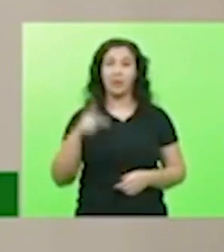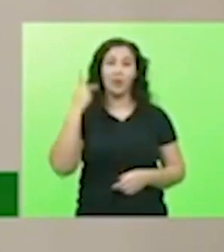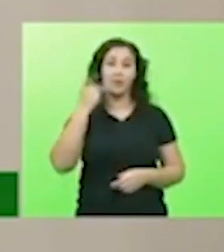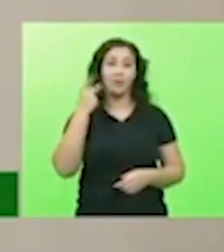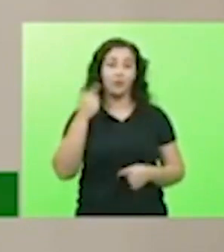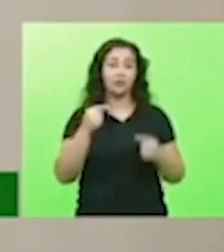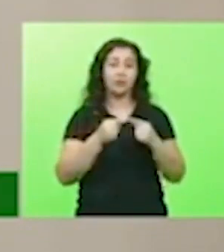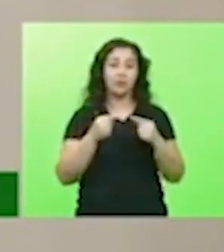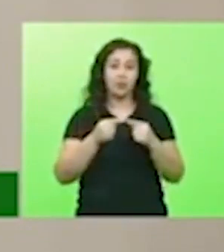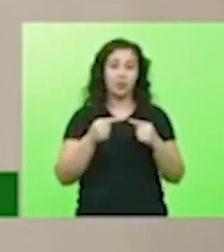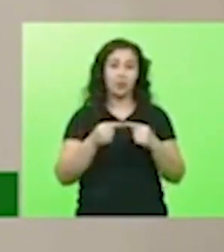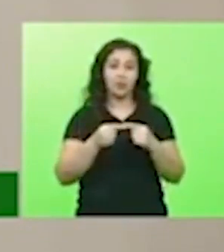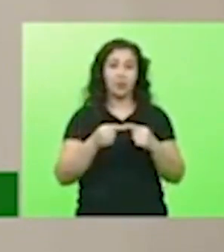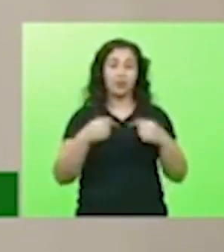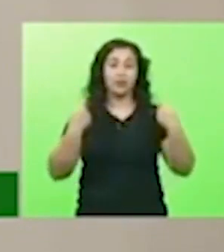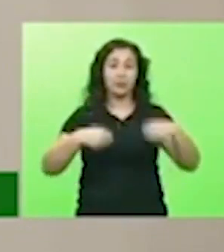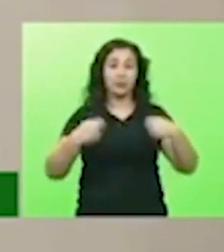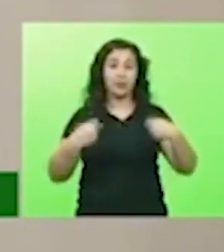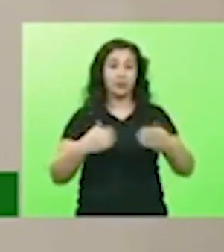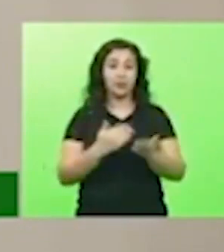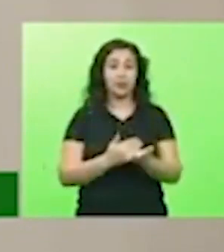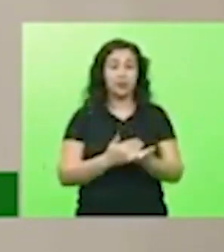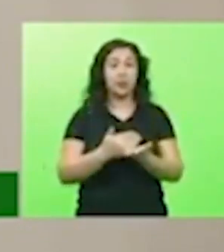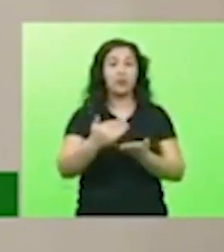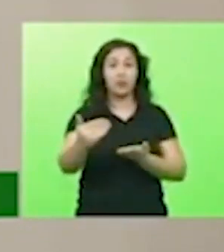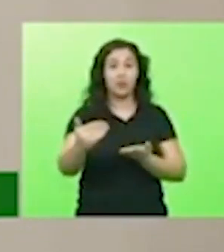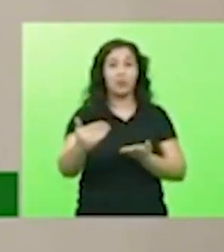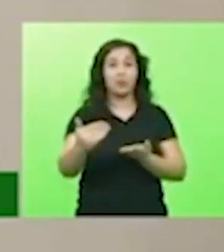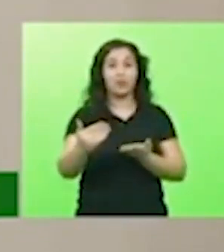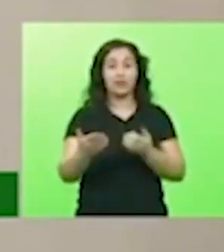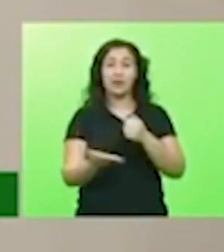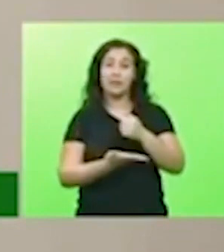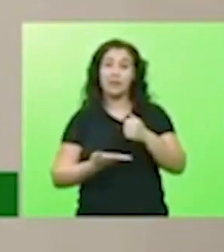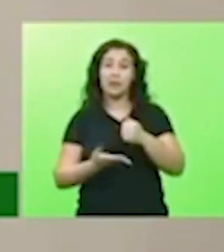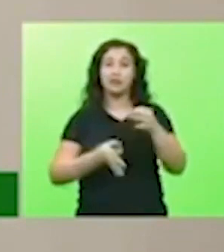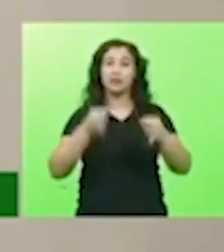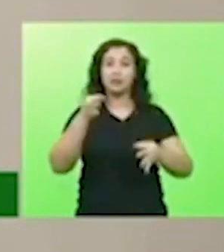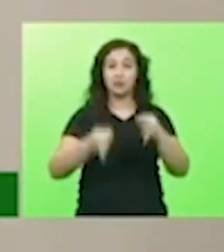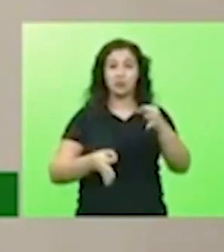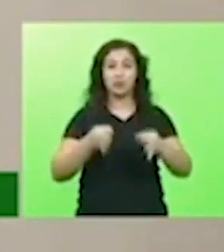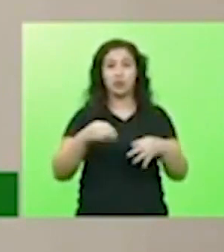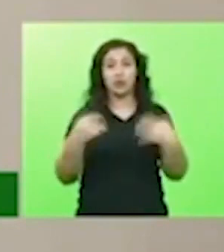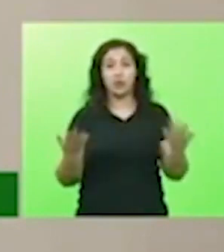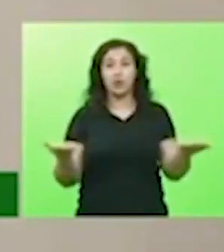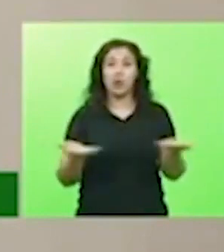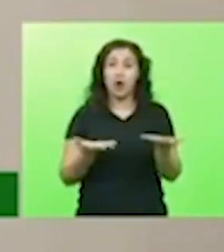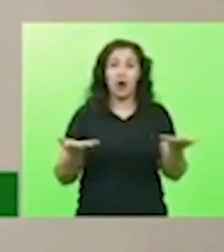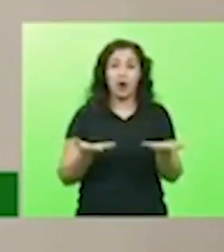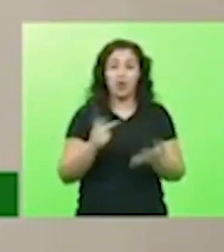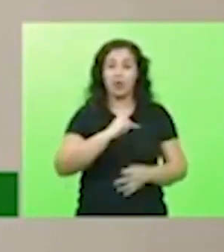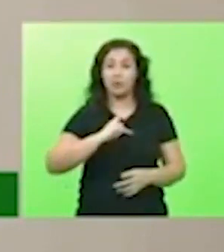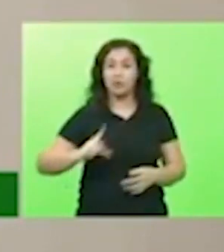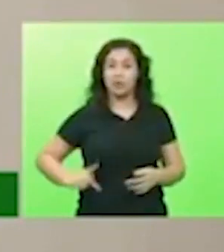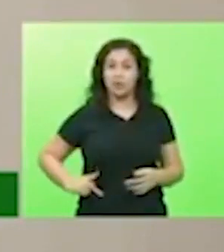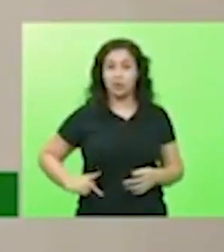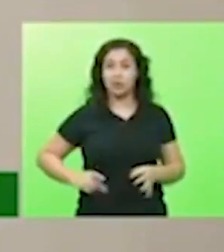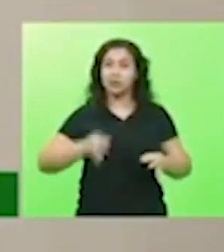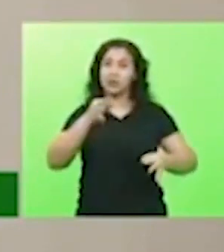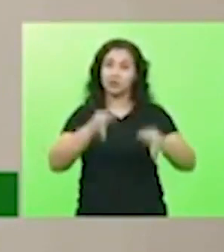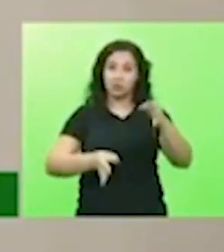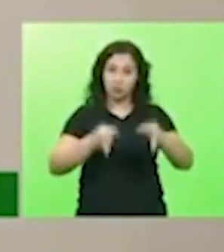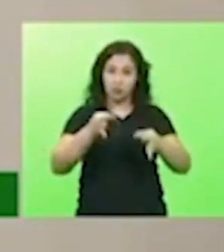verdade e ele precisa ter início com base jurídica então neste momento não cabe à presidência fazer